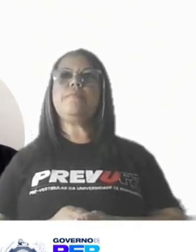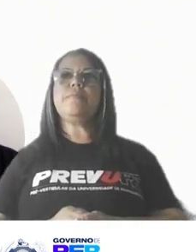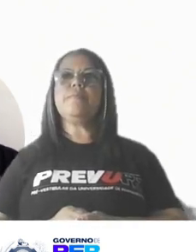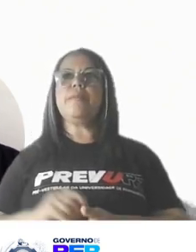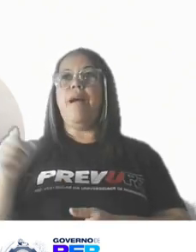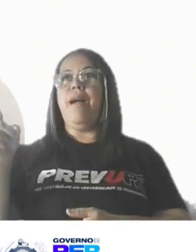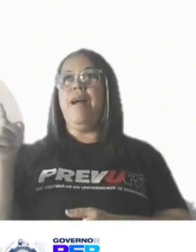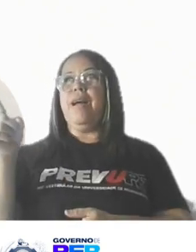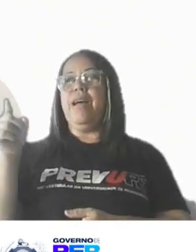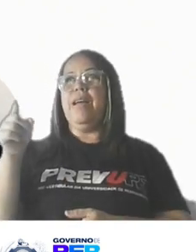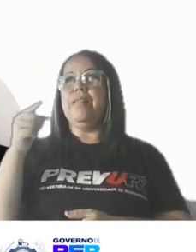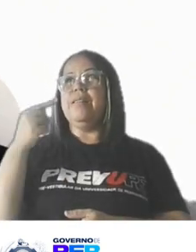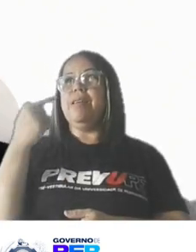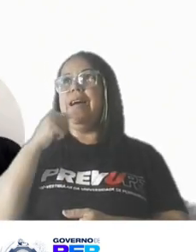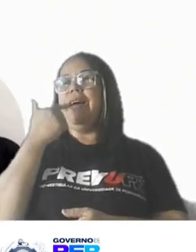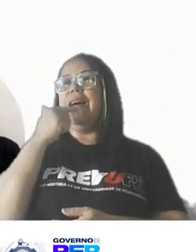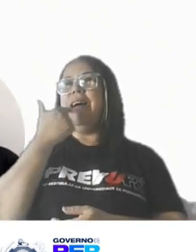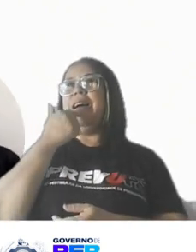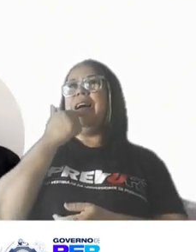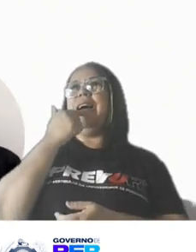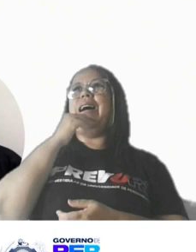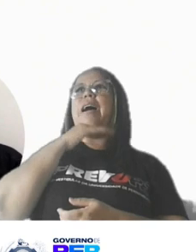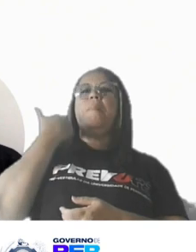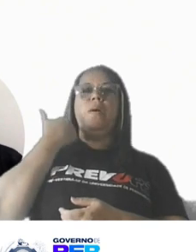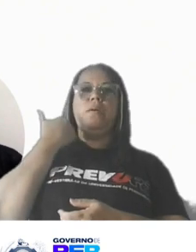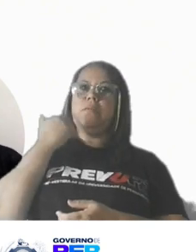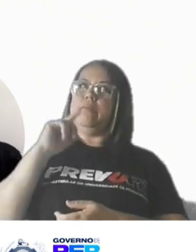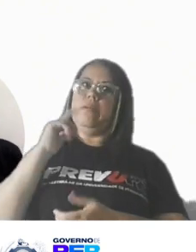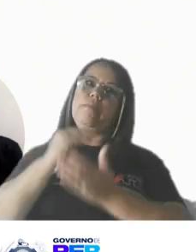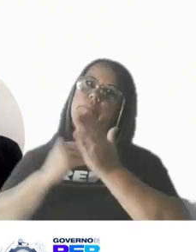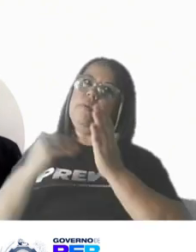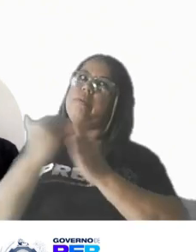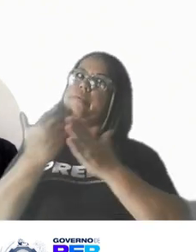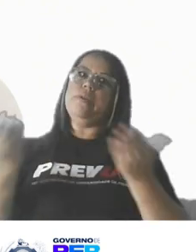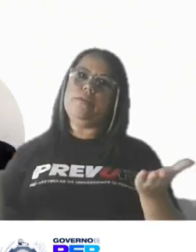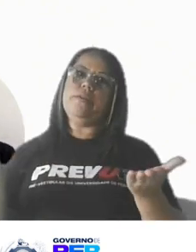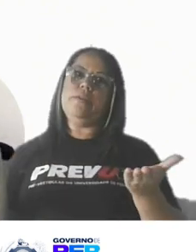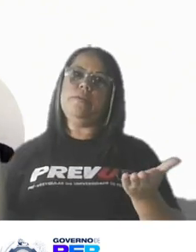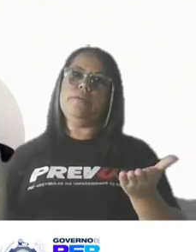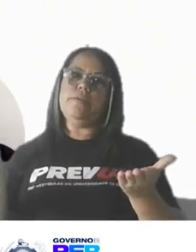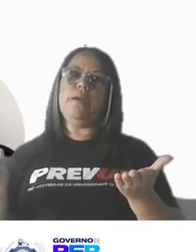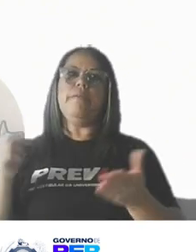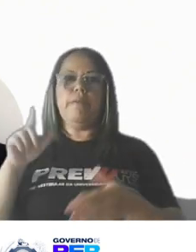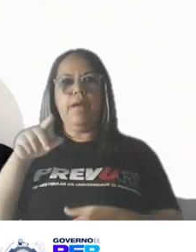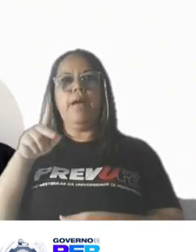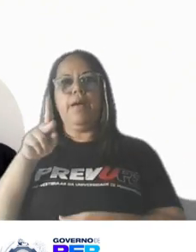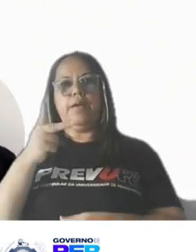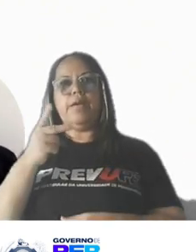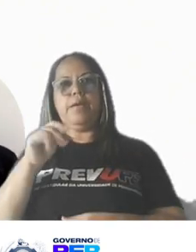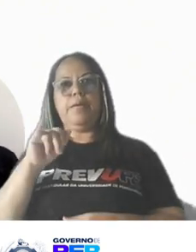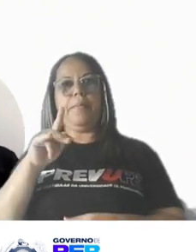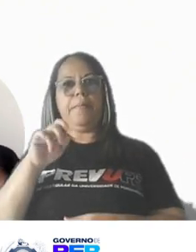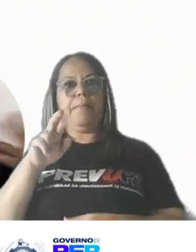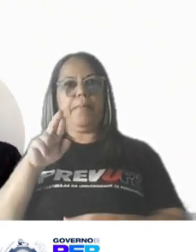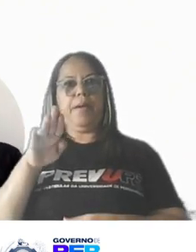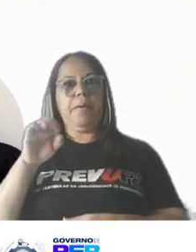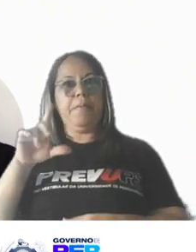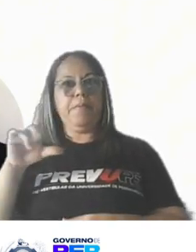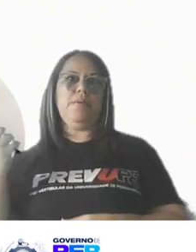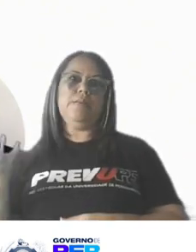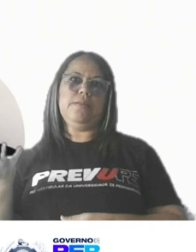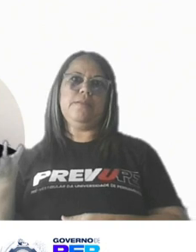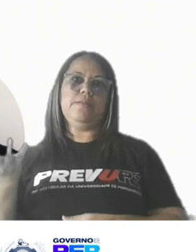morreu de rir, fulano morreu de rir, ele não morreu. Aquilo é o exagero. A gente chama de hipérbole, que é esse exagero